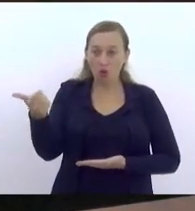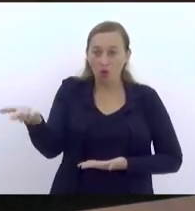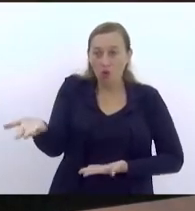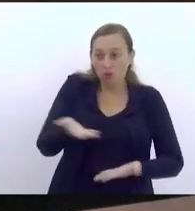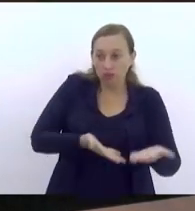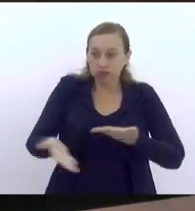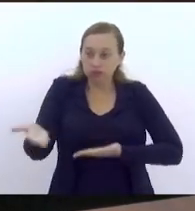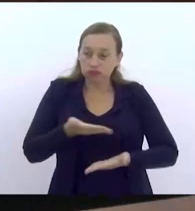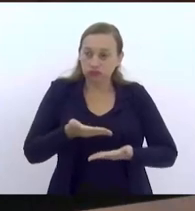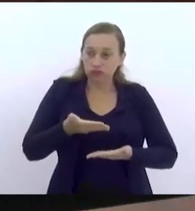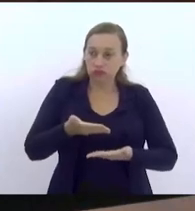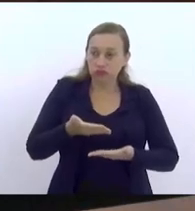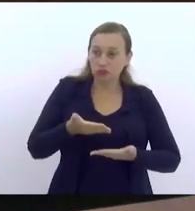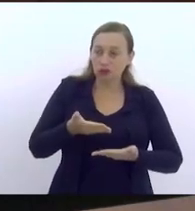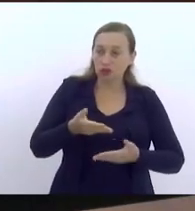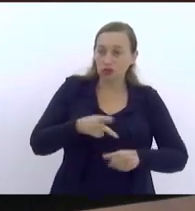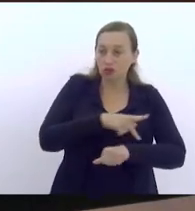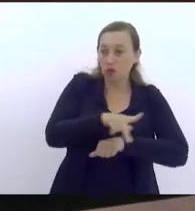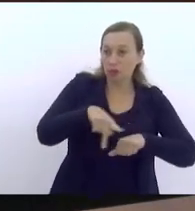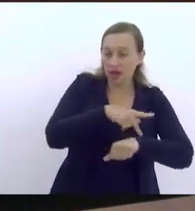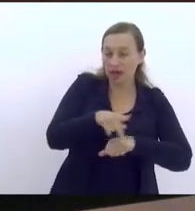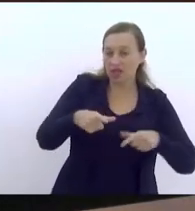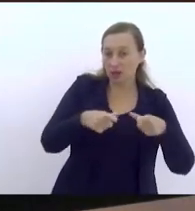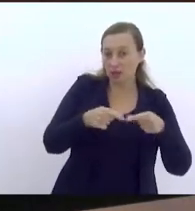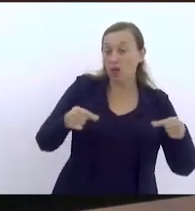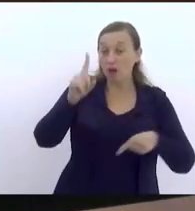Japão era o Brasil.